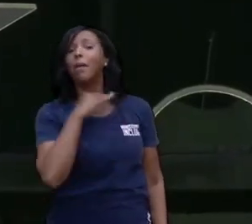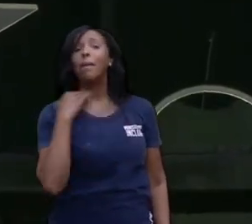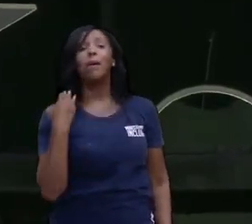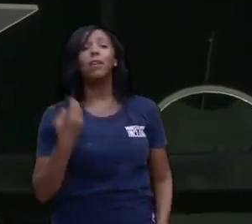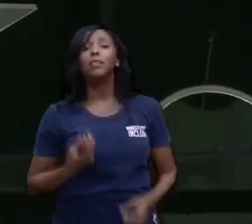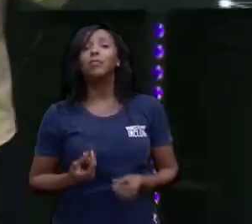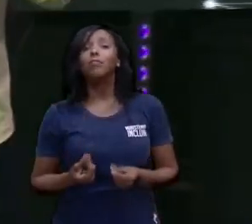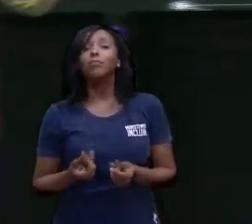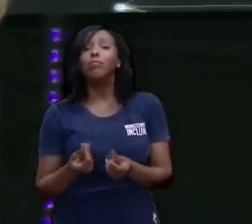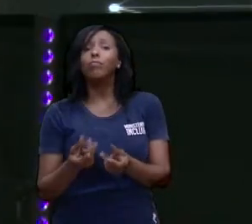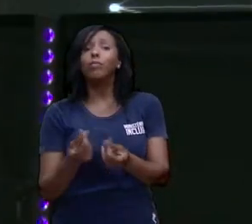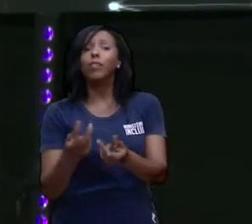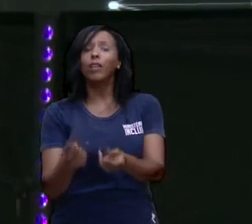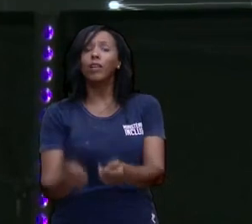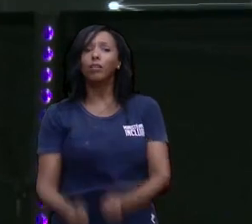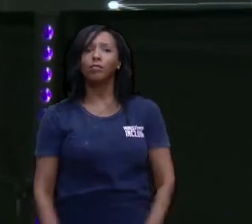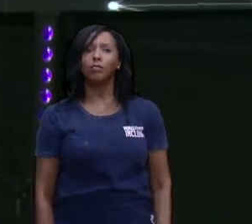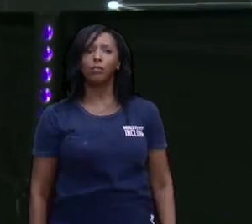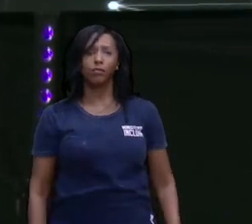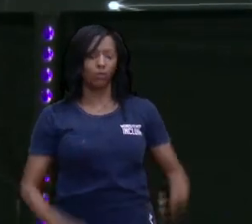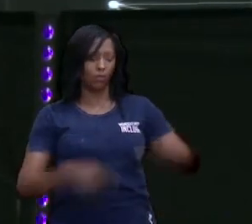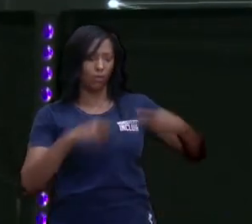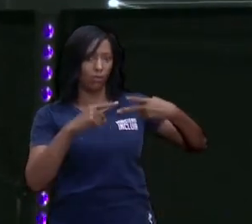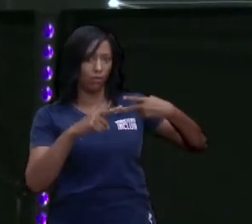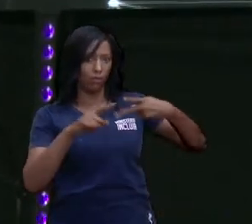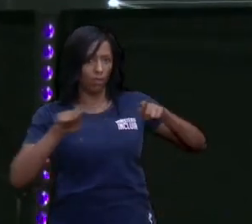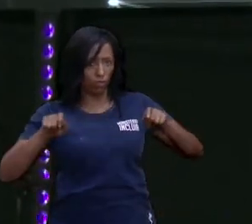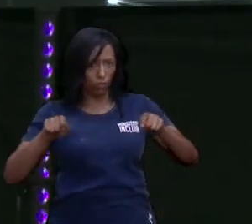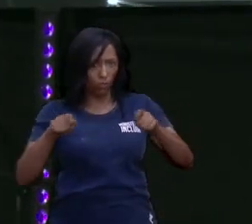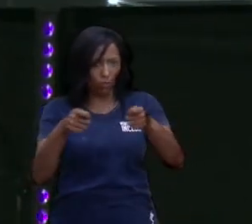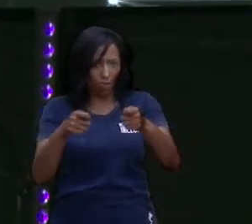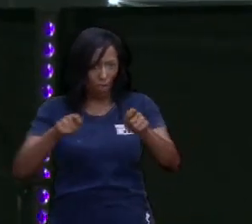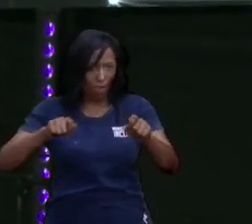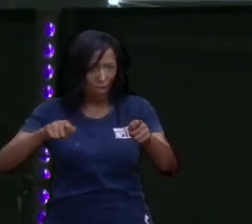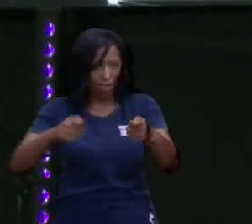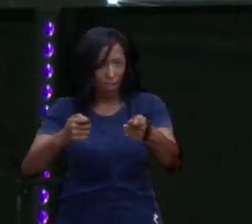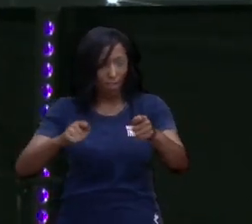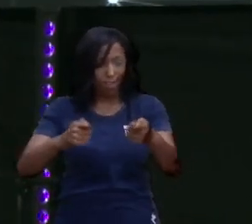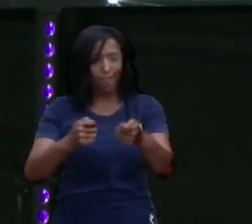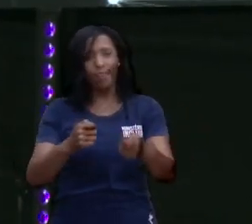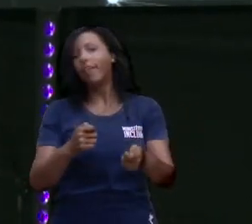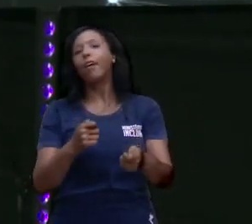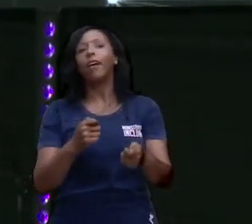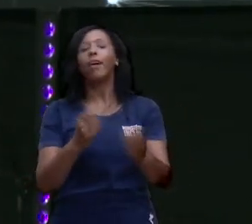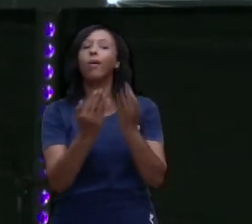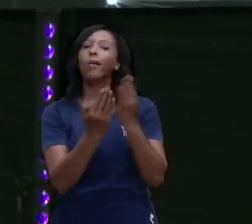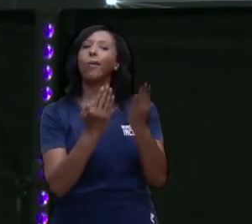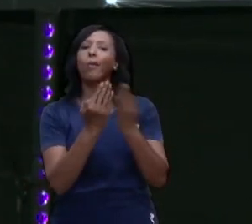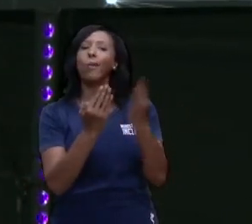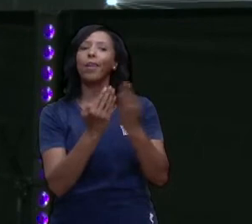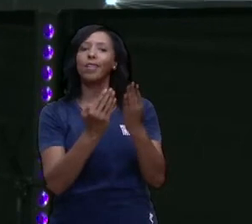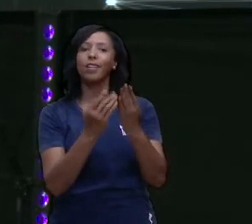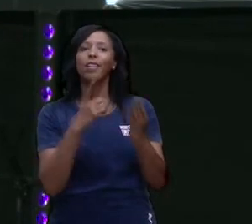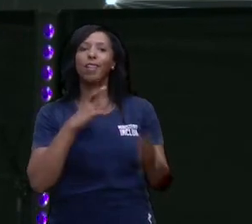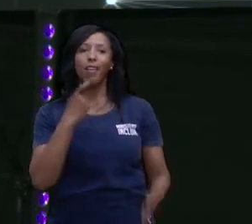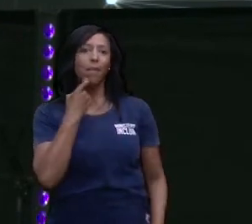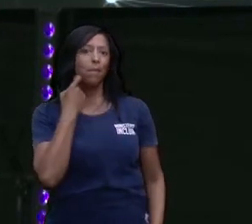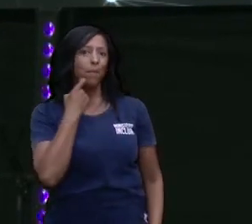e a tentação é exatamente a figura da isca o peixe ver a isca ele ver a minhoquinha